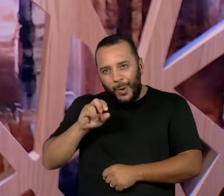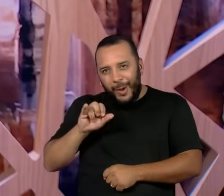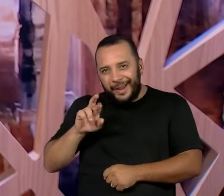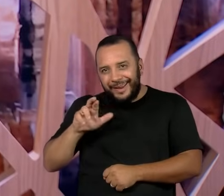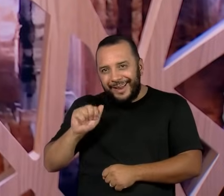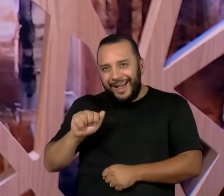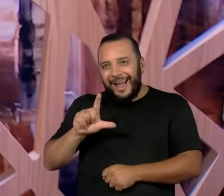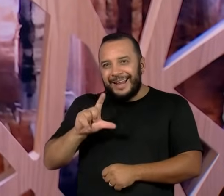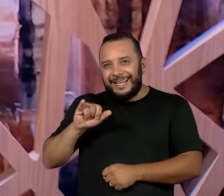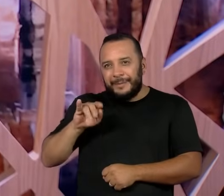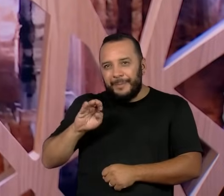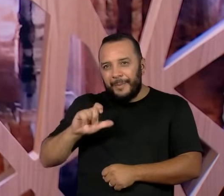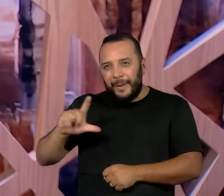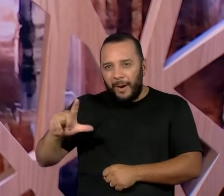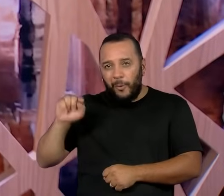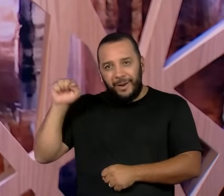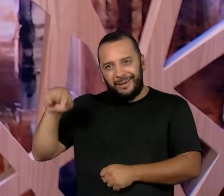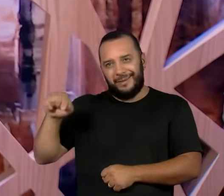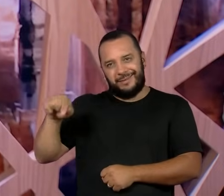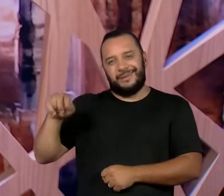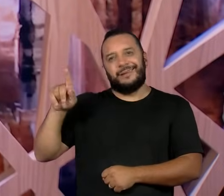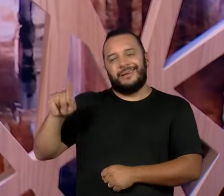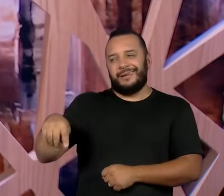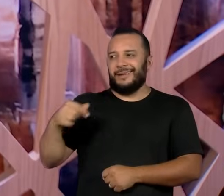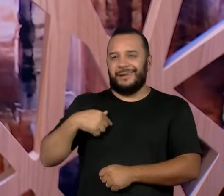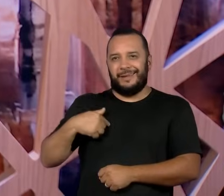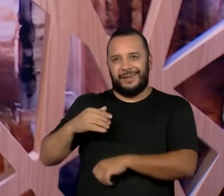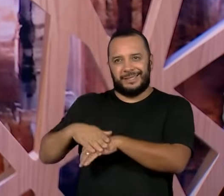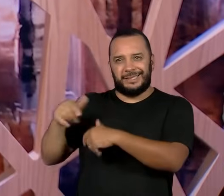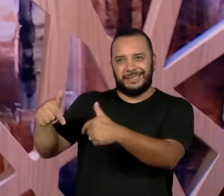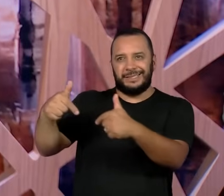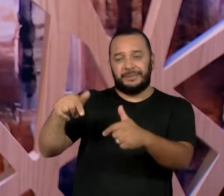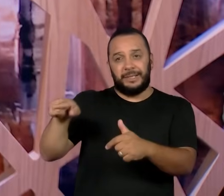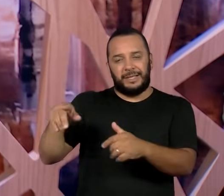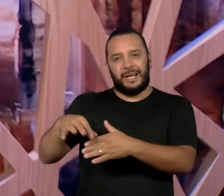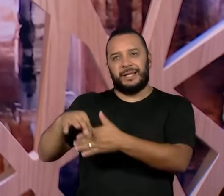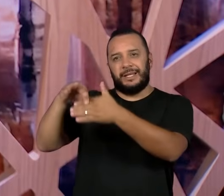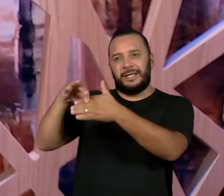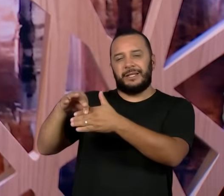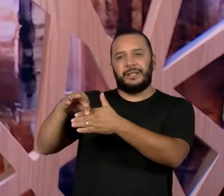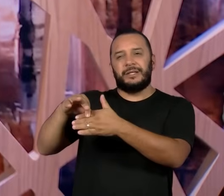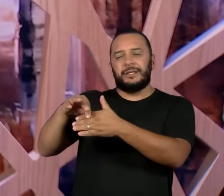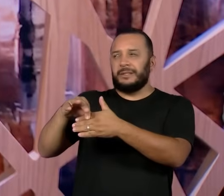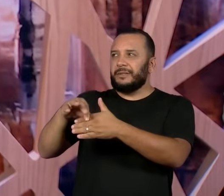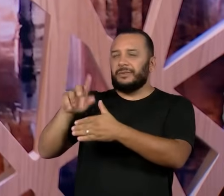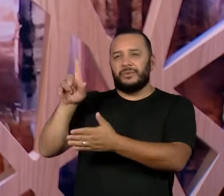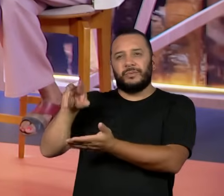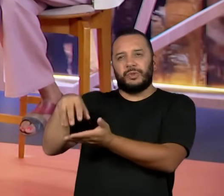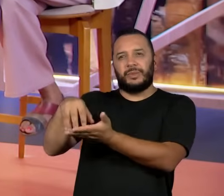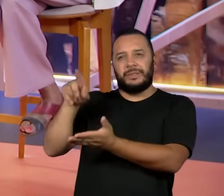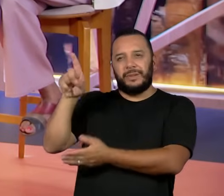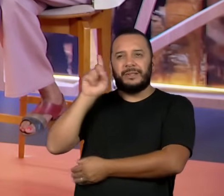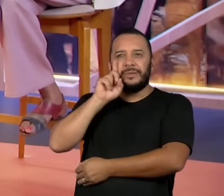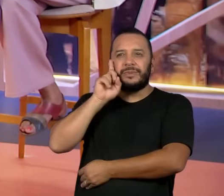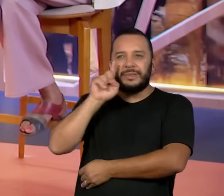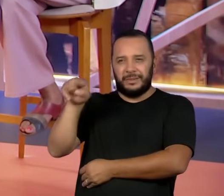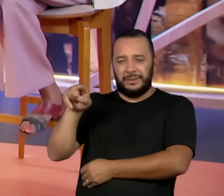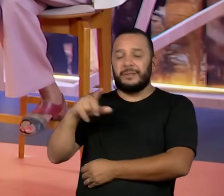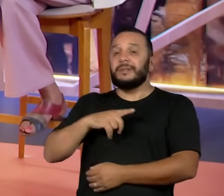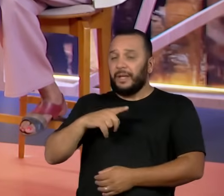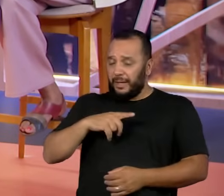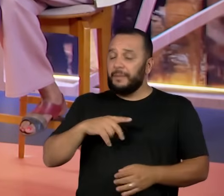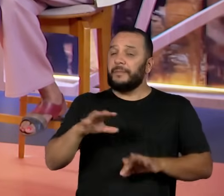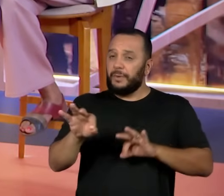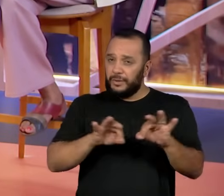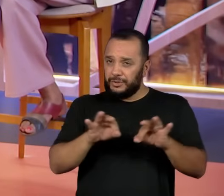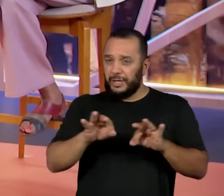realizadora também, mas está na liderança de uma fundação, de uma instituição nos Estados Unidos e que recebe projetos brasileiros